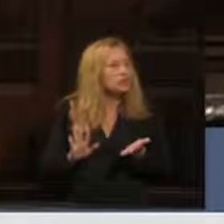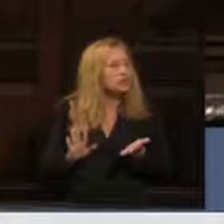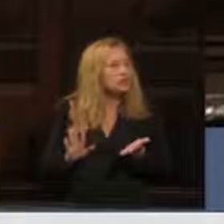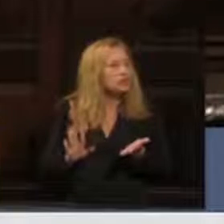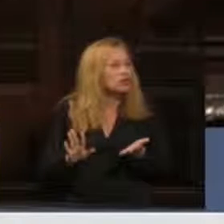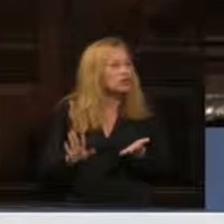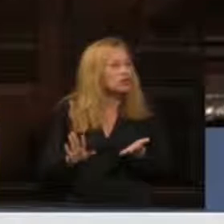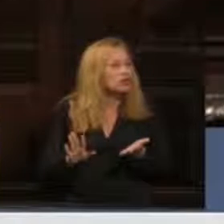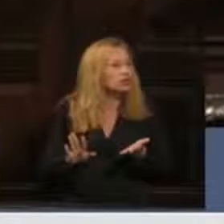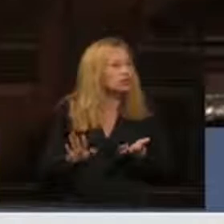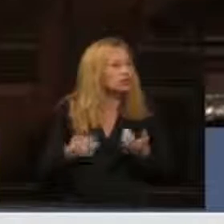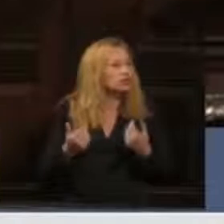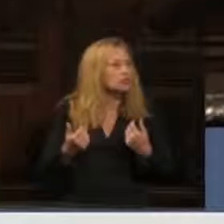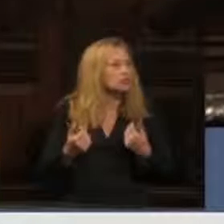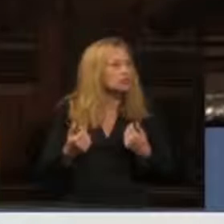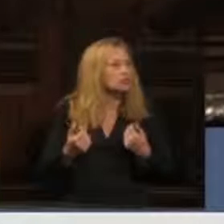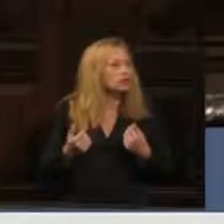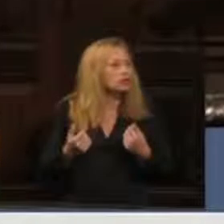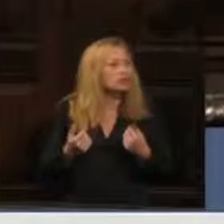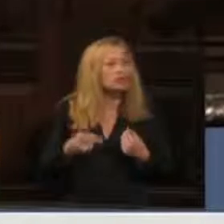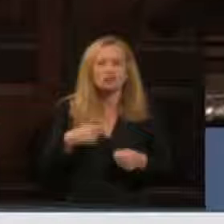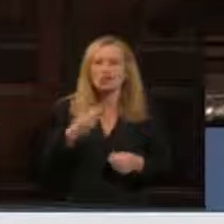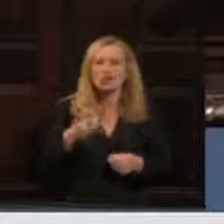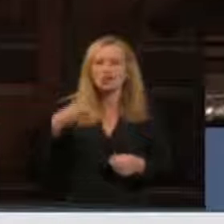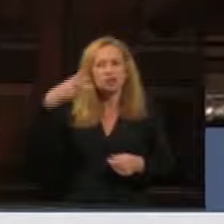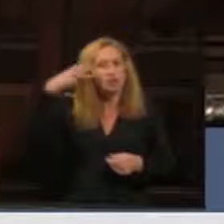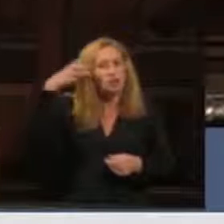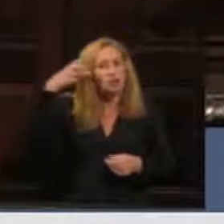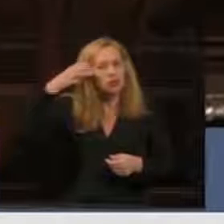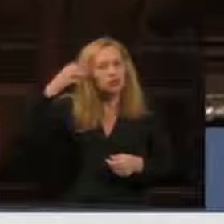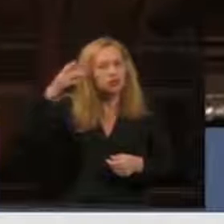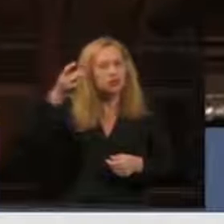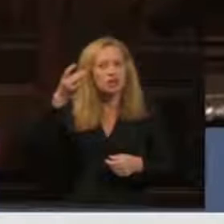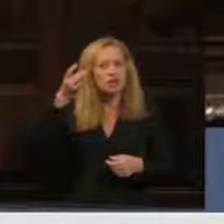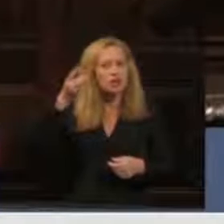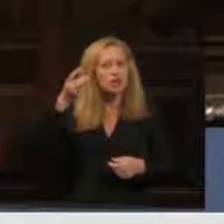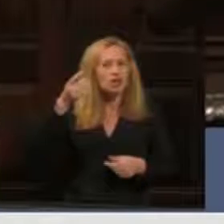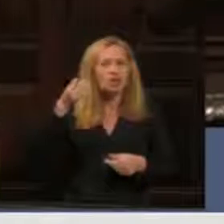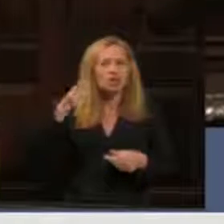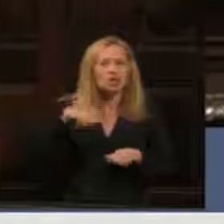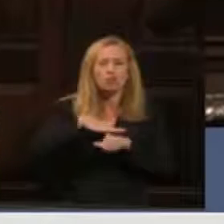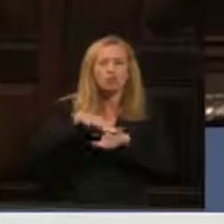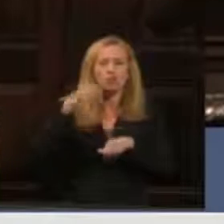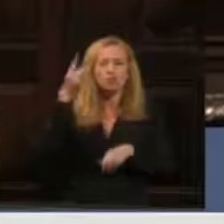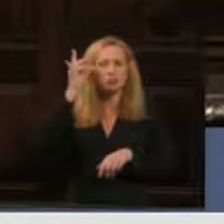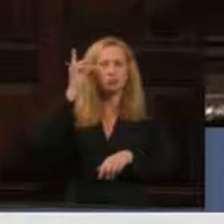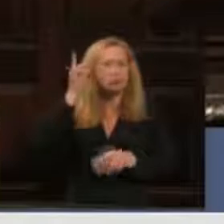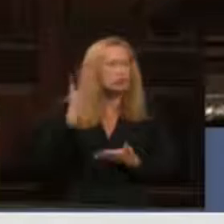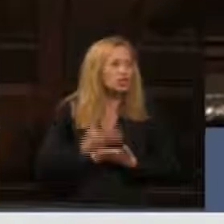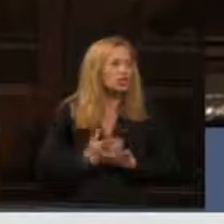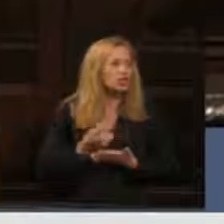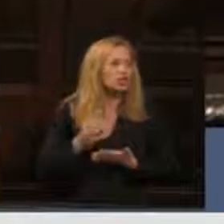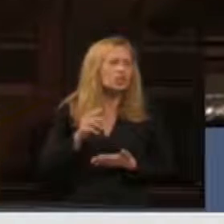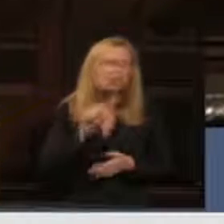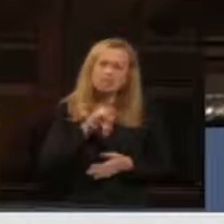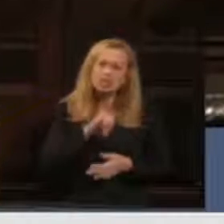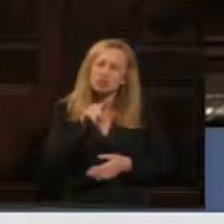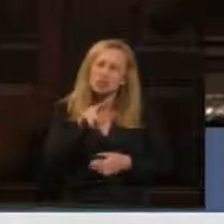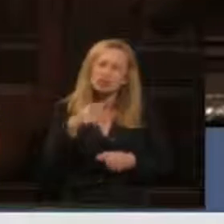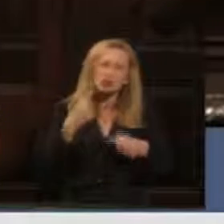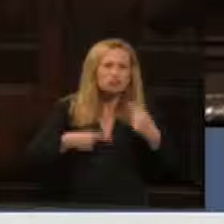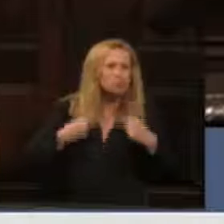chamaram isso de espiritualidade. Porque se você vai discutir tudo aquilo que transcende,